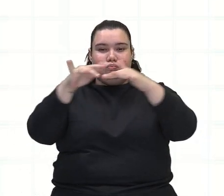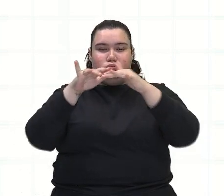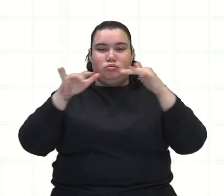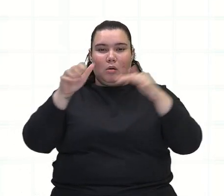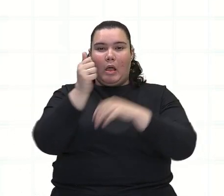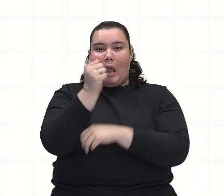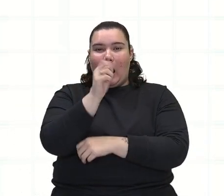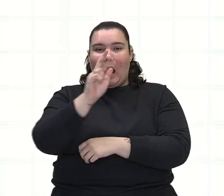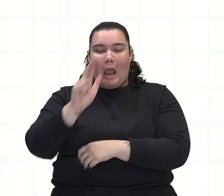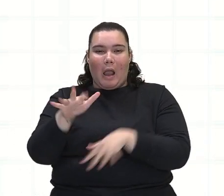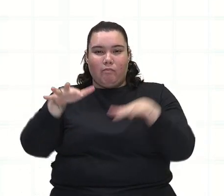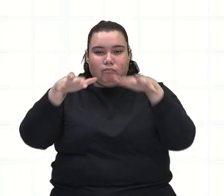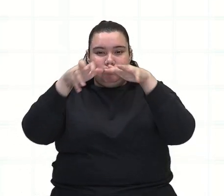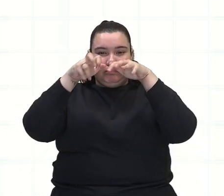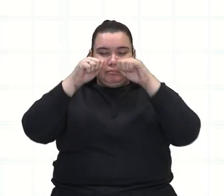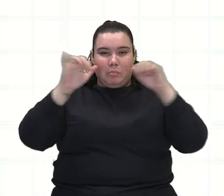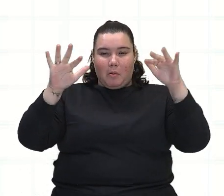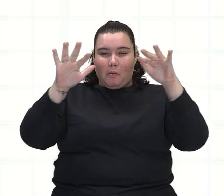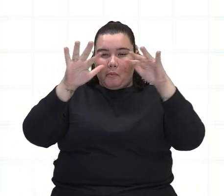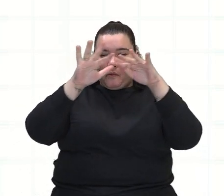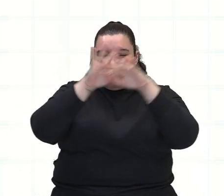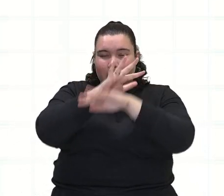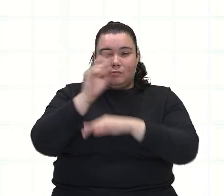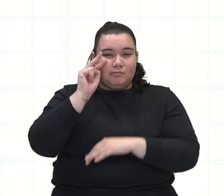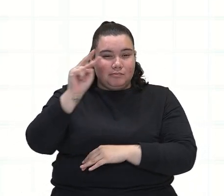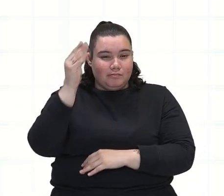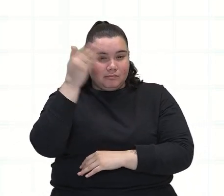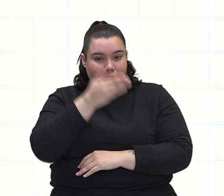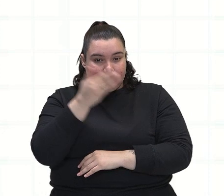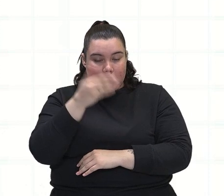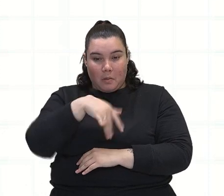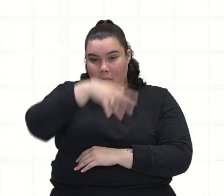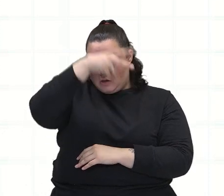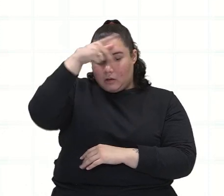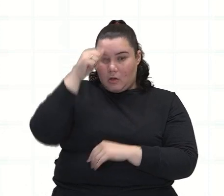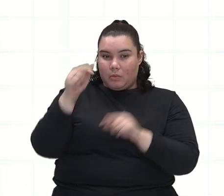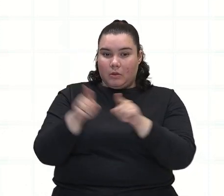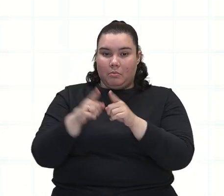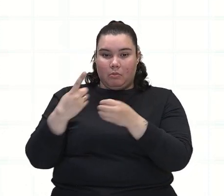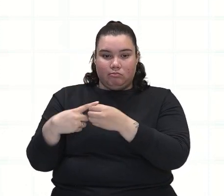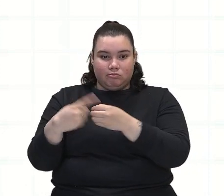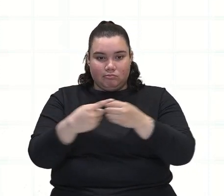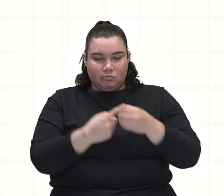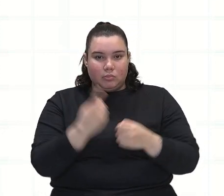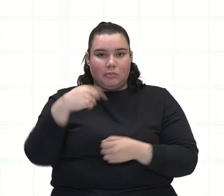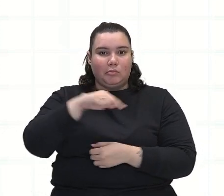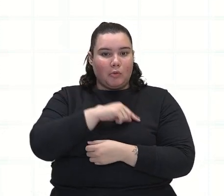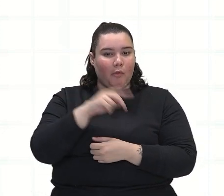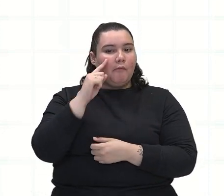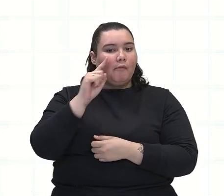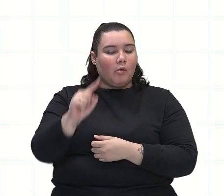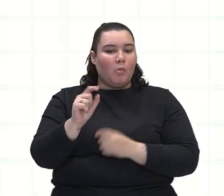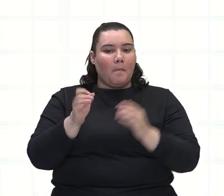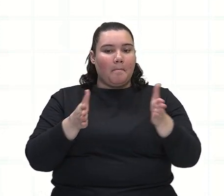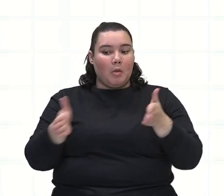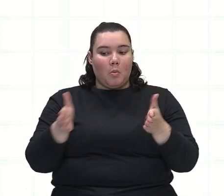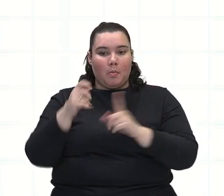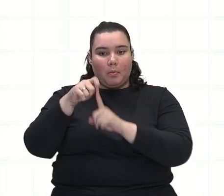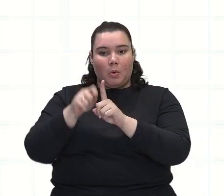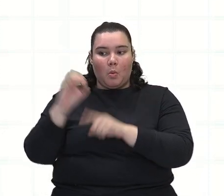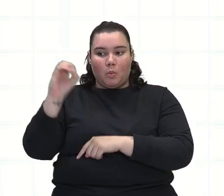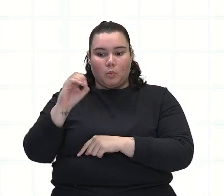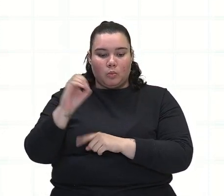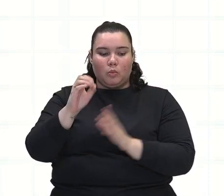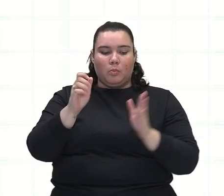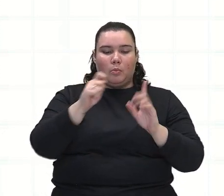paisagem nublada da cidade de Manaus e municípios vizinhos, que muitos de nós testemunhamos entre outubro e